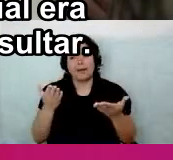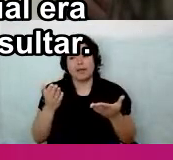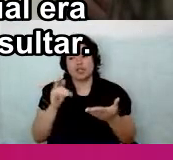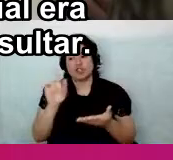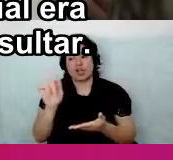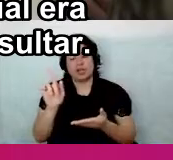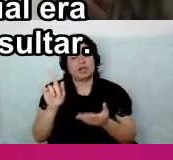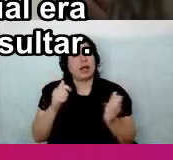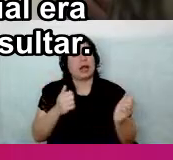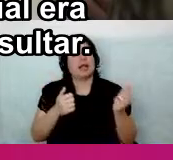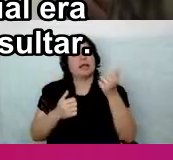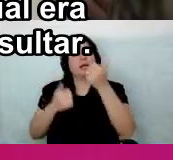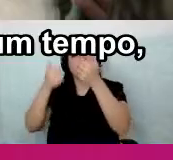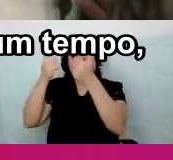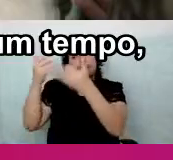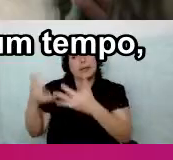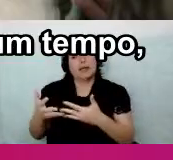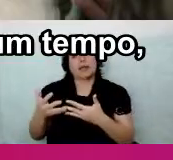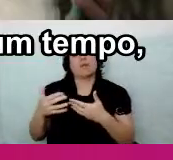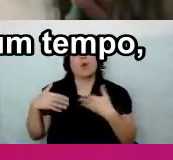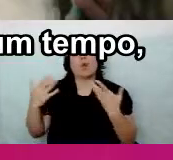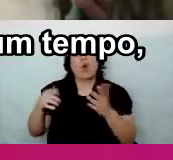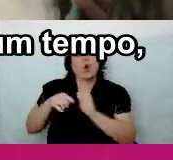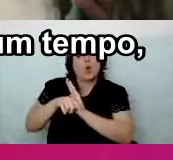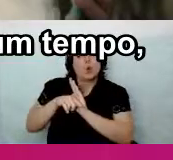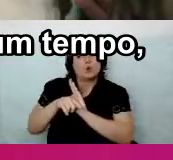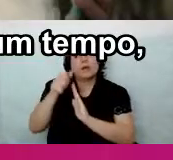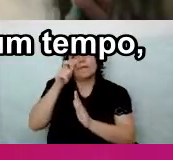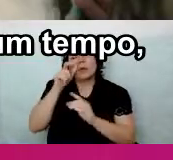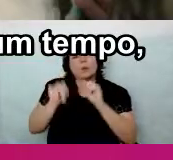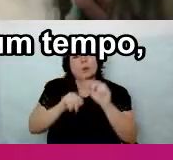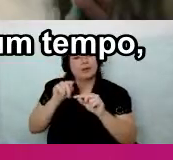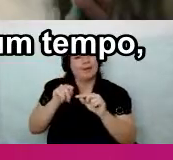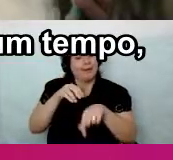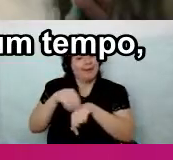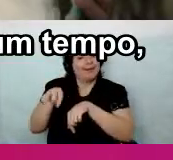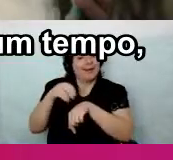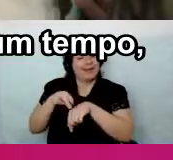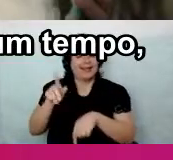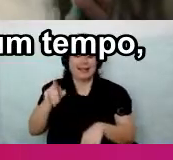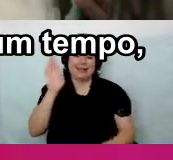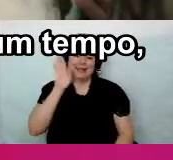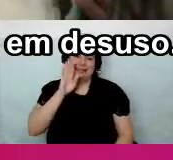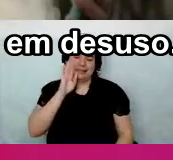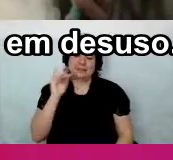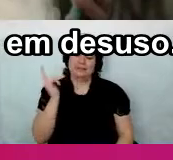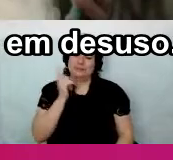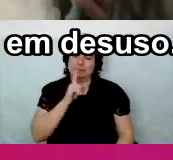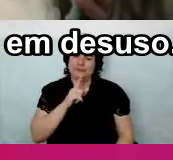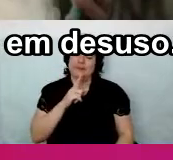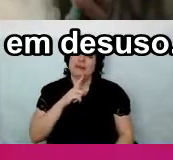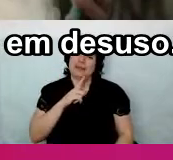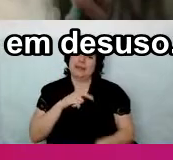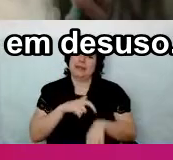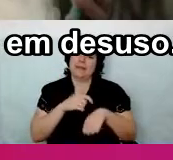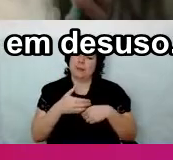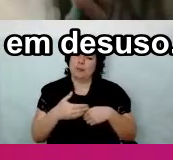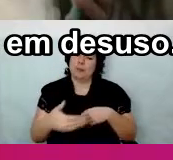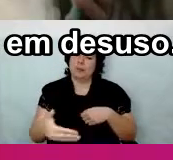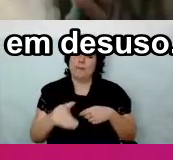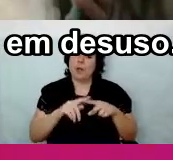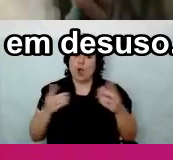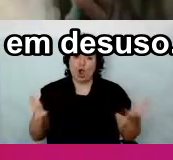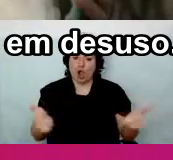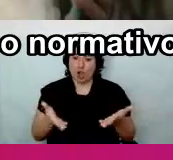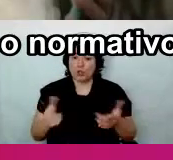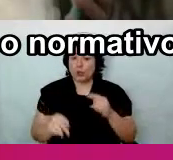era o normativo que ele deveria consultar. Isso foi muito legal, sobreviveu algum tempo, mas hoje em dia isso aí